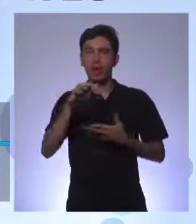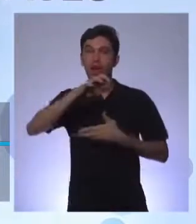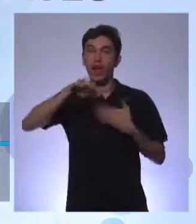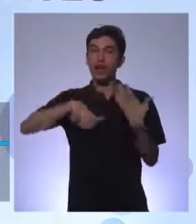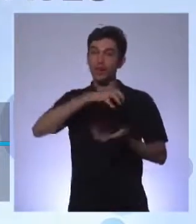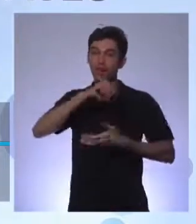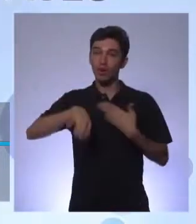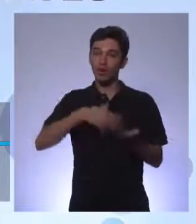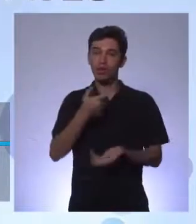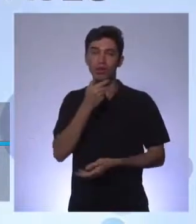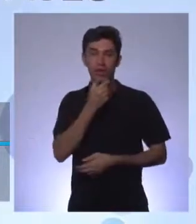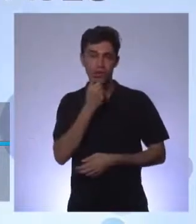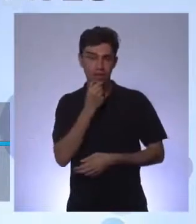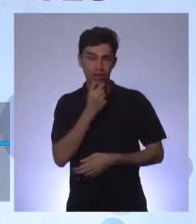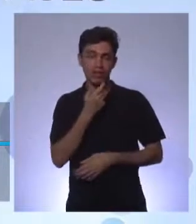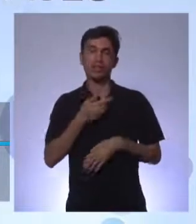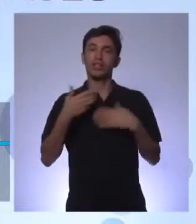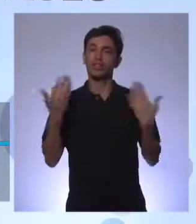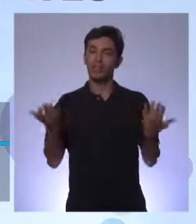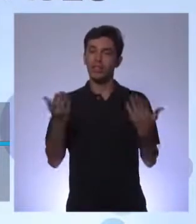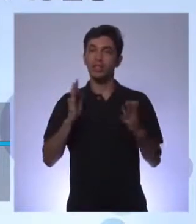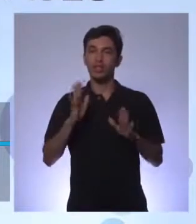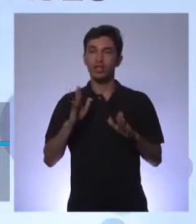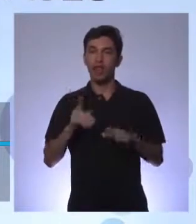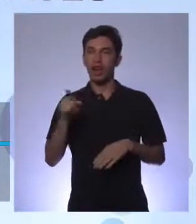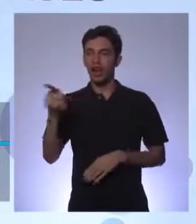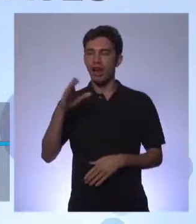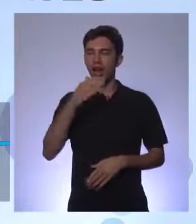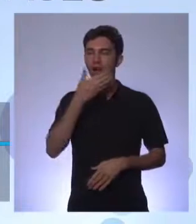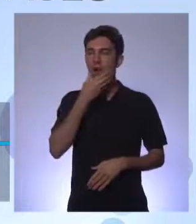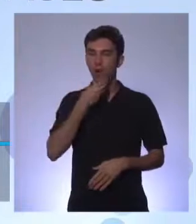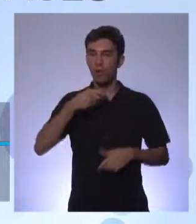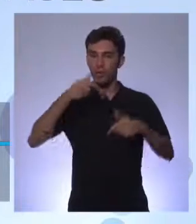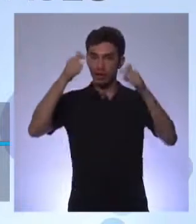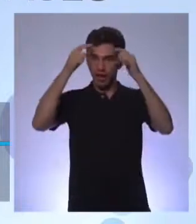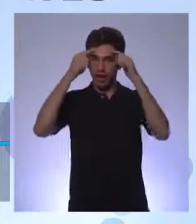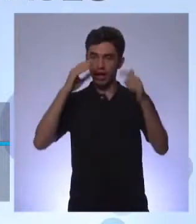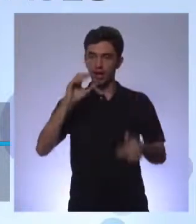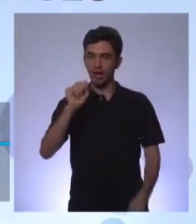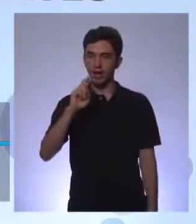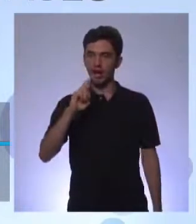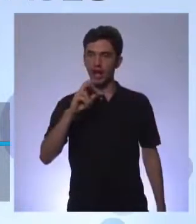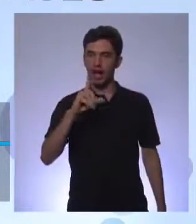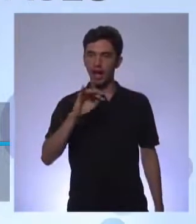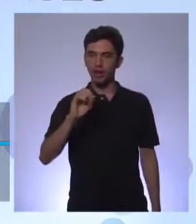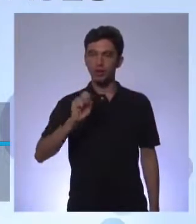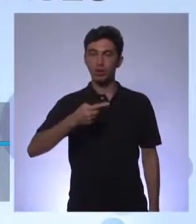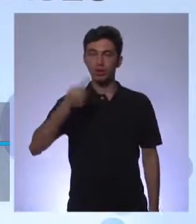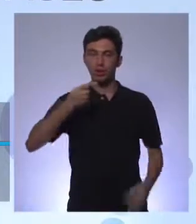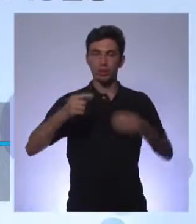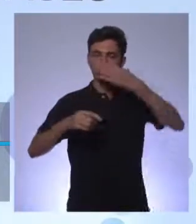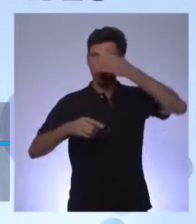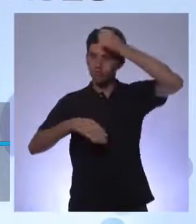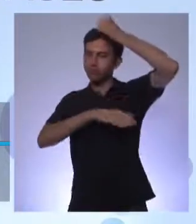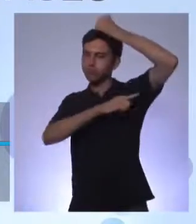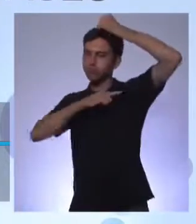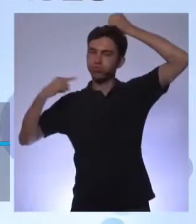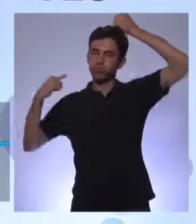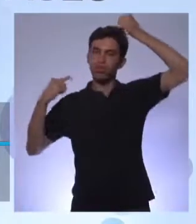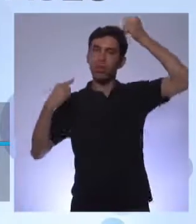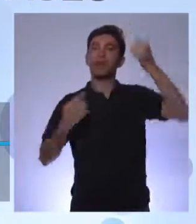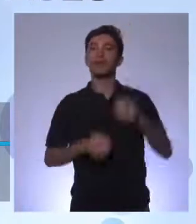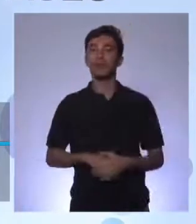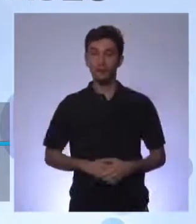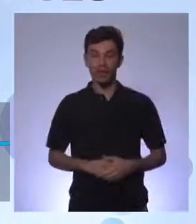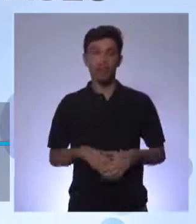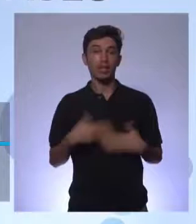Revolução Inglesa, que já havia decapitado o rei Carlos I. Então, os chamados iluministas,